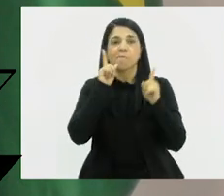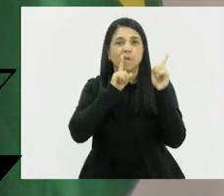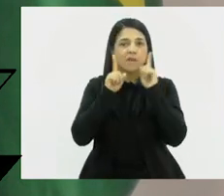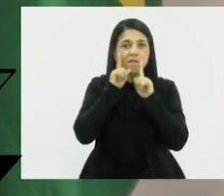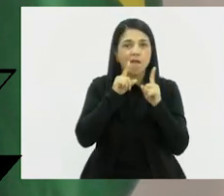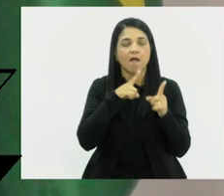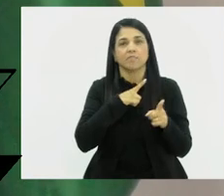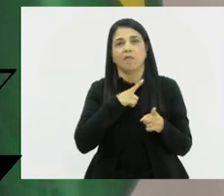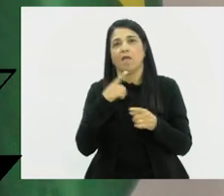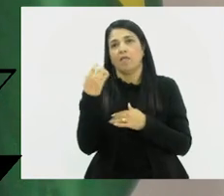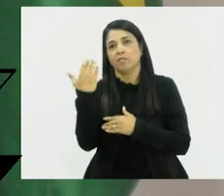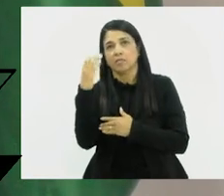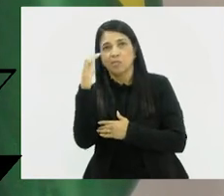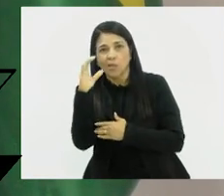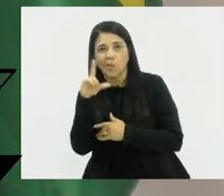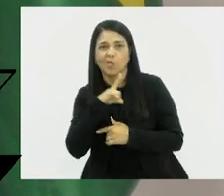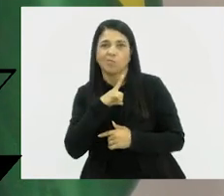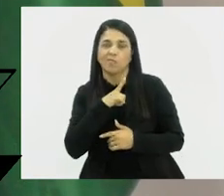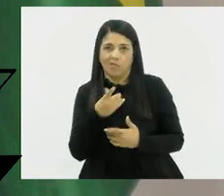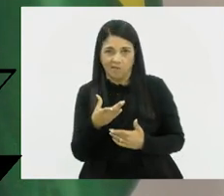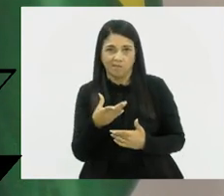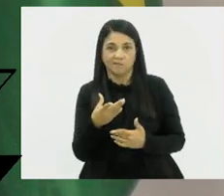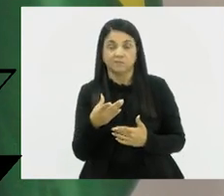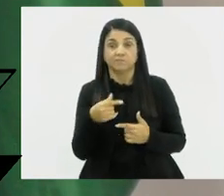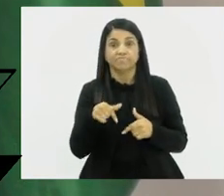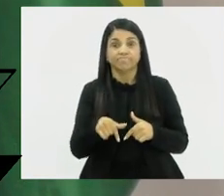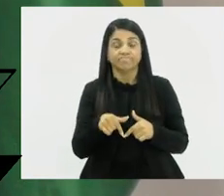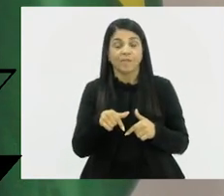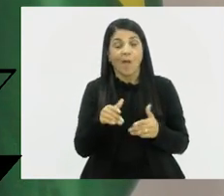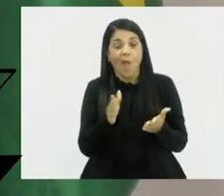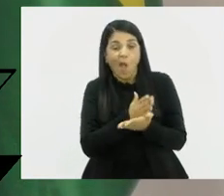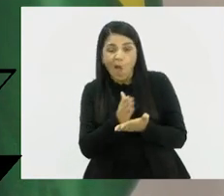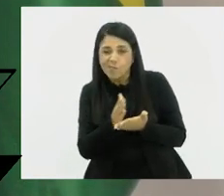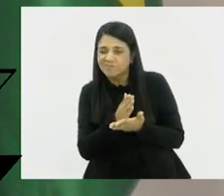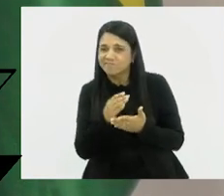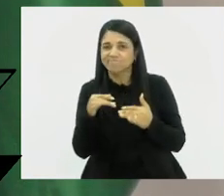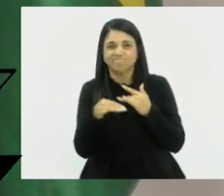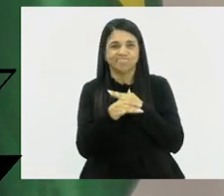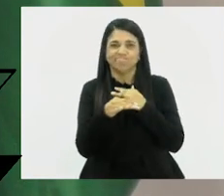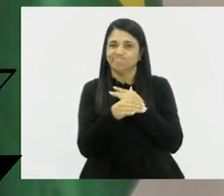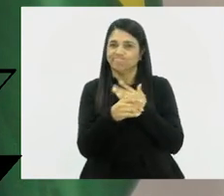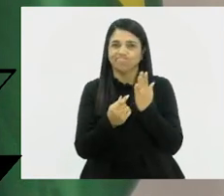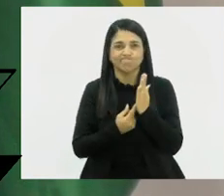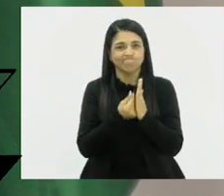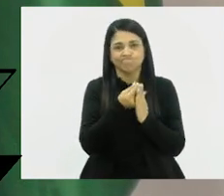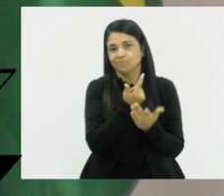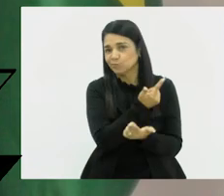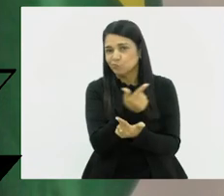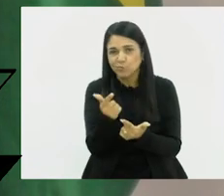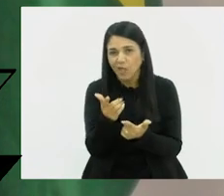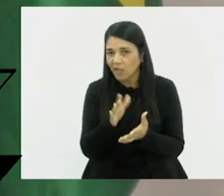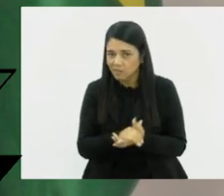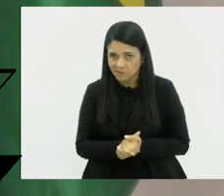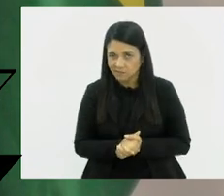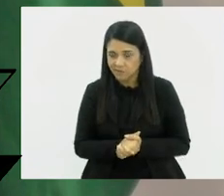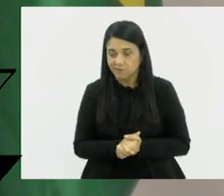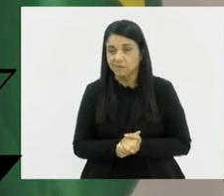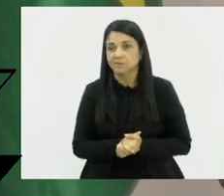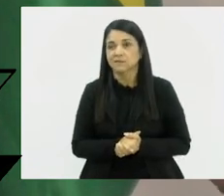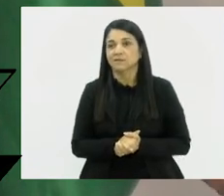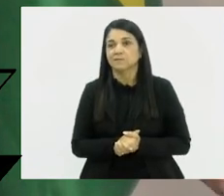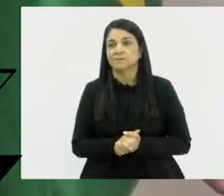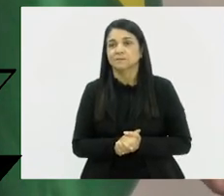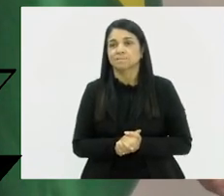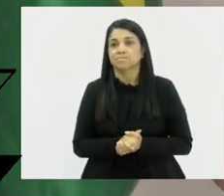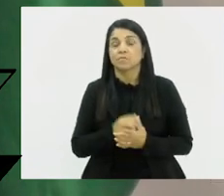como Niterói é. Algumas cidades não têm o mesmo privilégio da sua condição financeira.